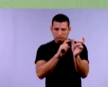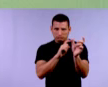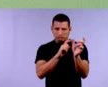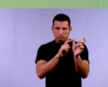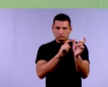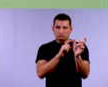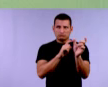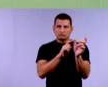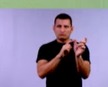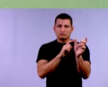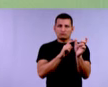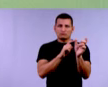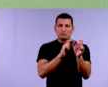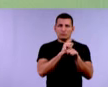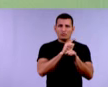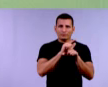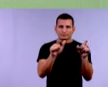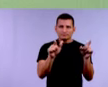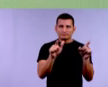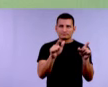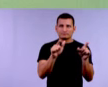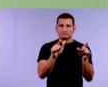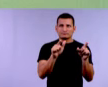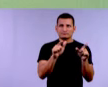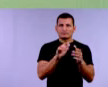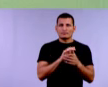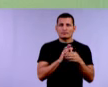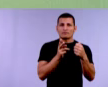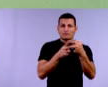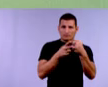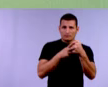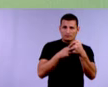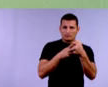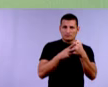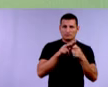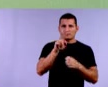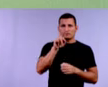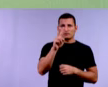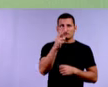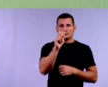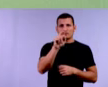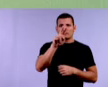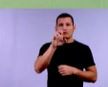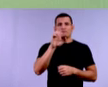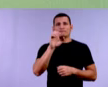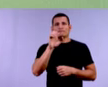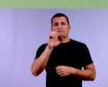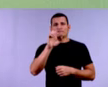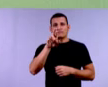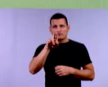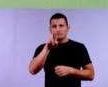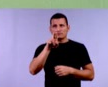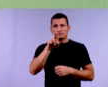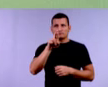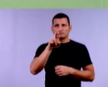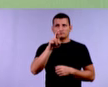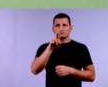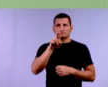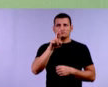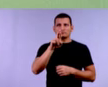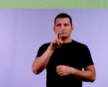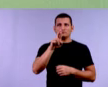faz o verbo haver, no sentido de existir e de tempo